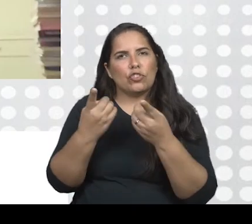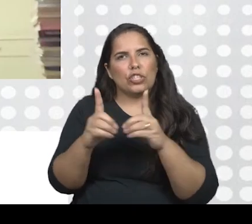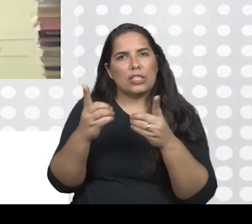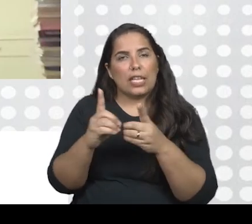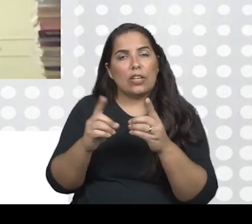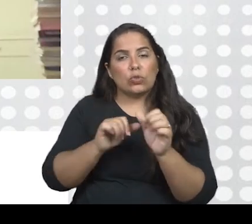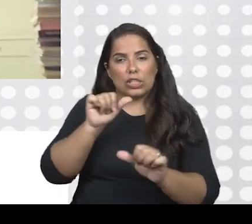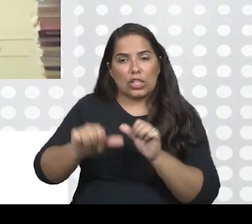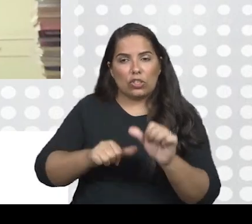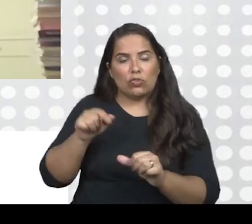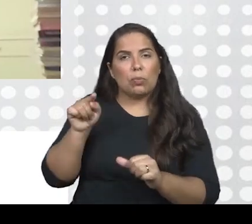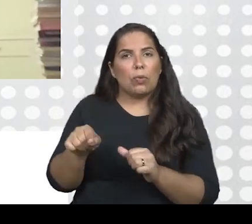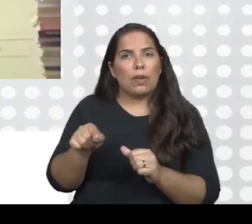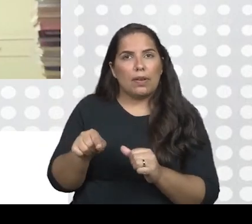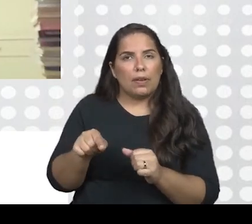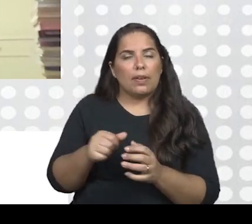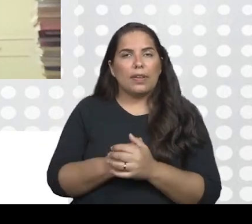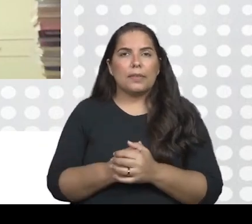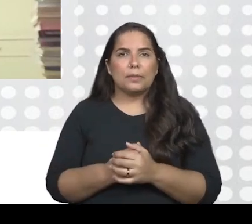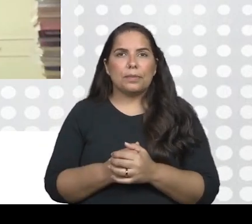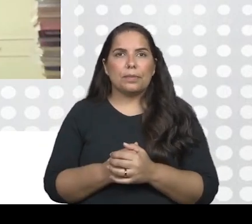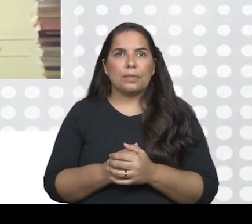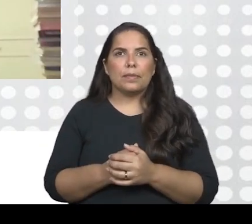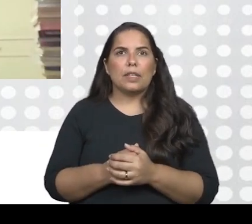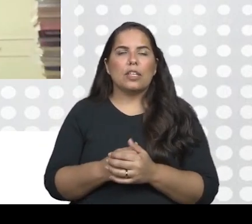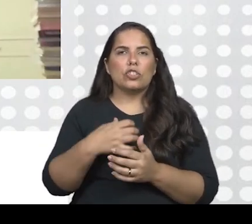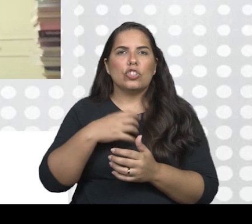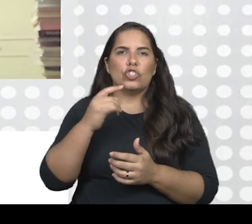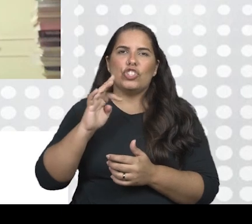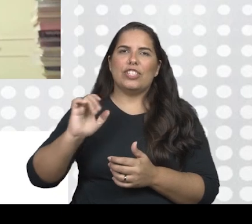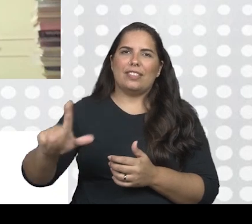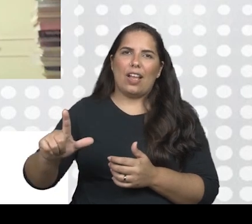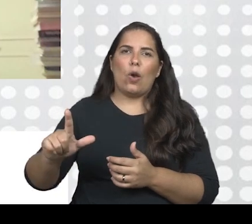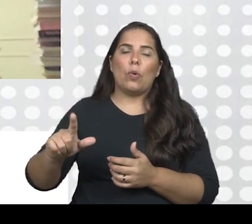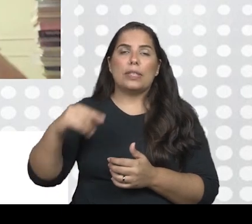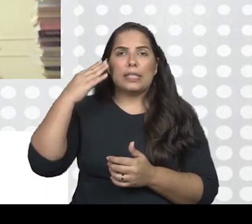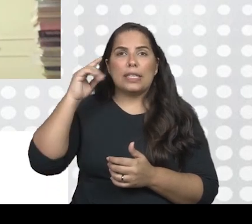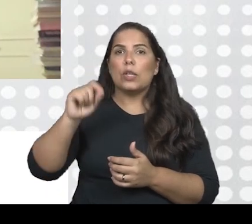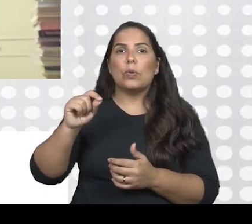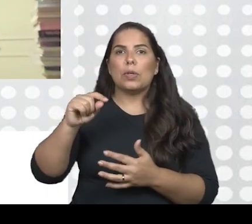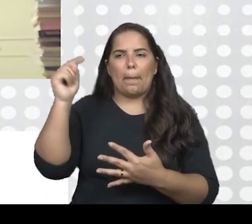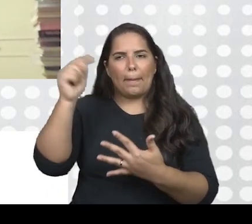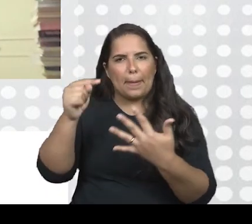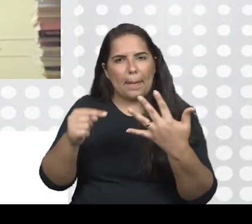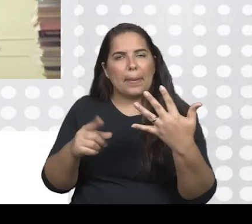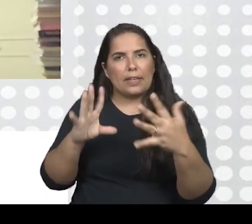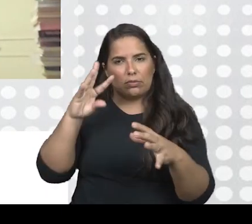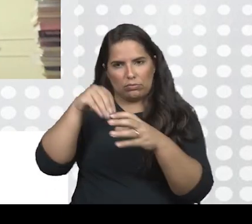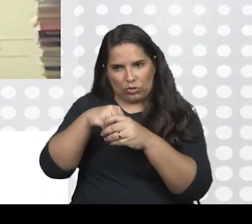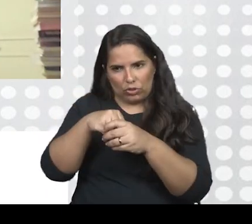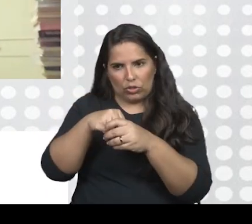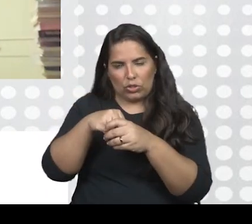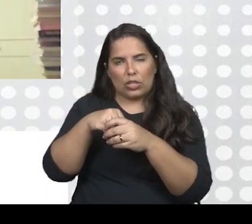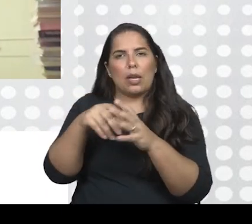e transformou ele em formato digital, considerando as premissas contidas